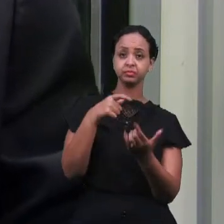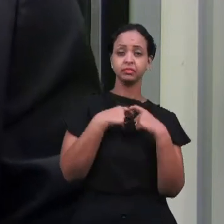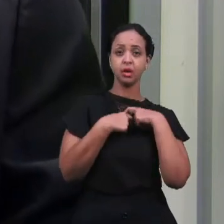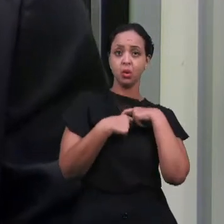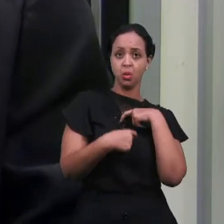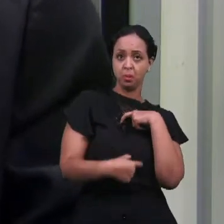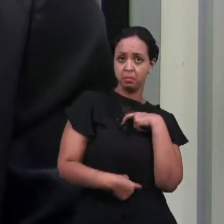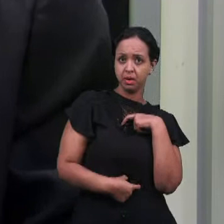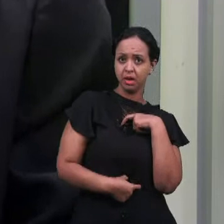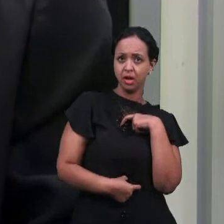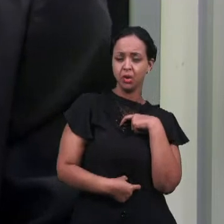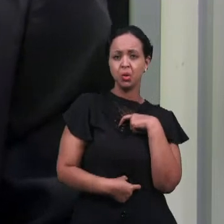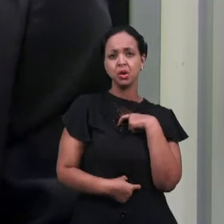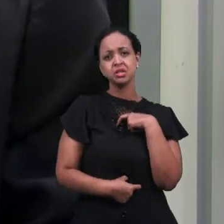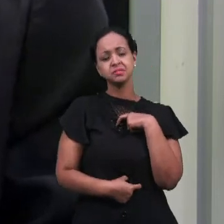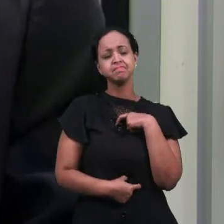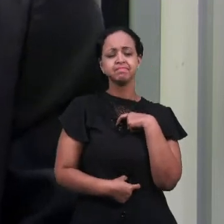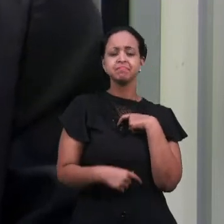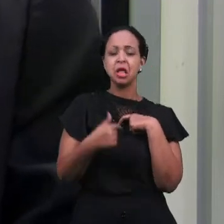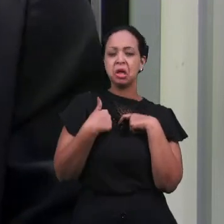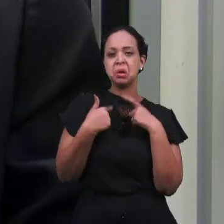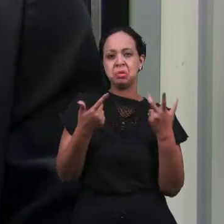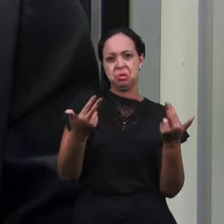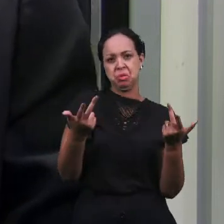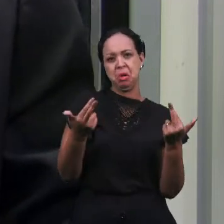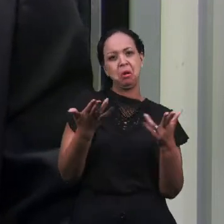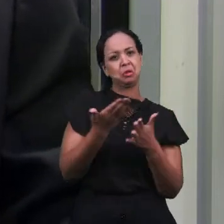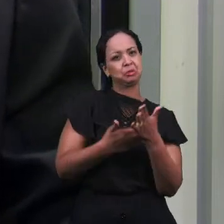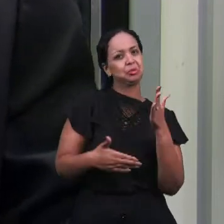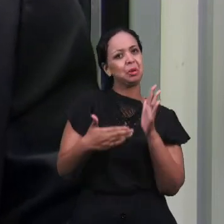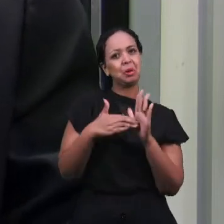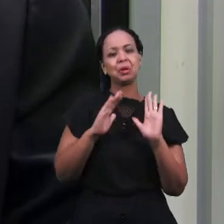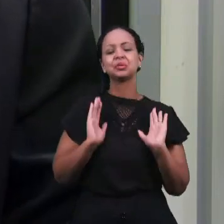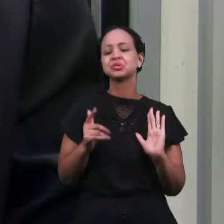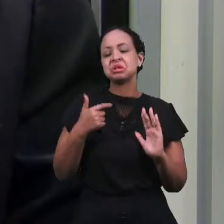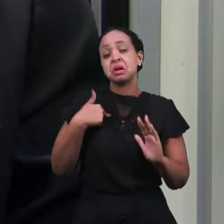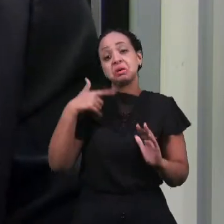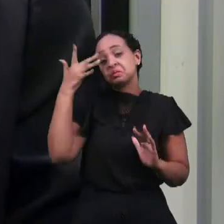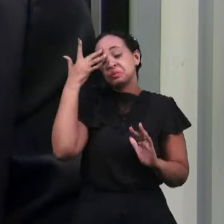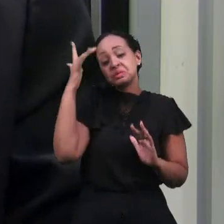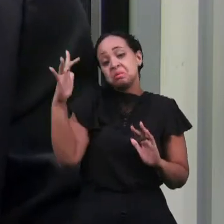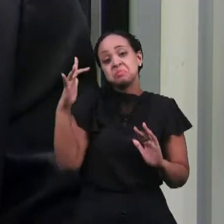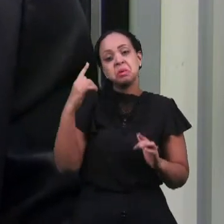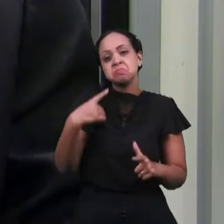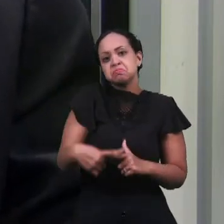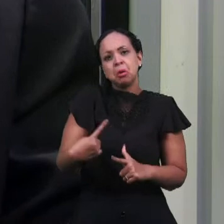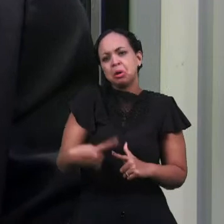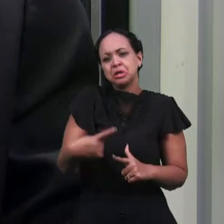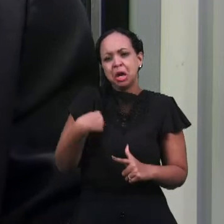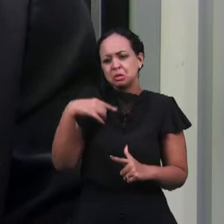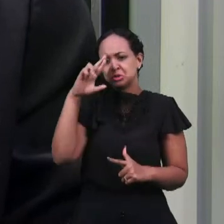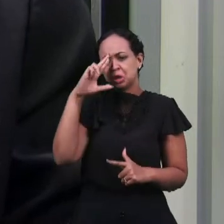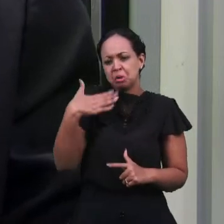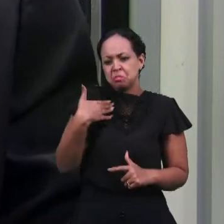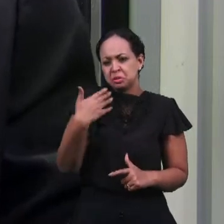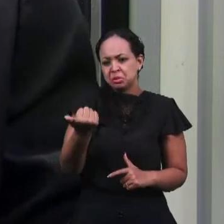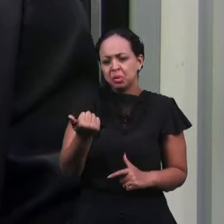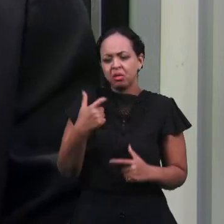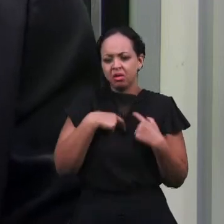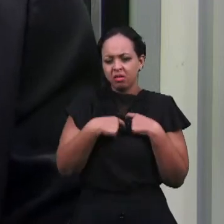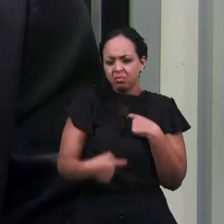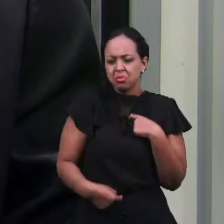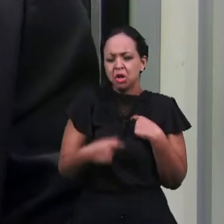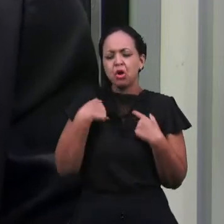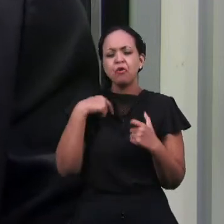obreiro, creio que da mesma forma que todos, né? Não sabia por quê, né? Que o Senhor tinha me escolhido como obreiro, o que eu